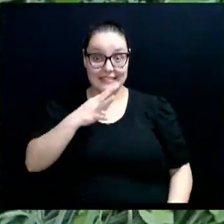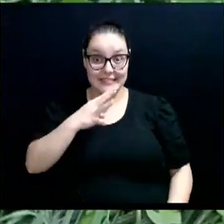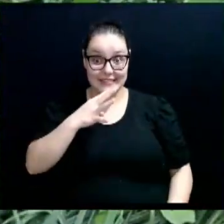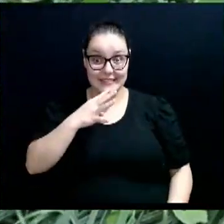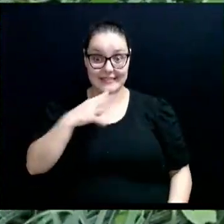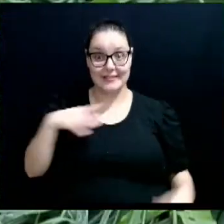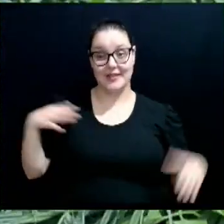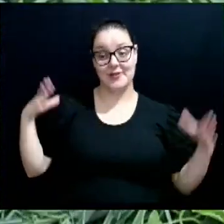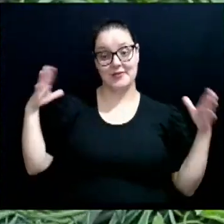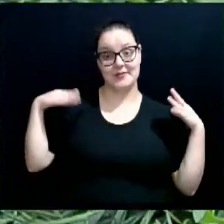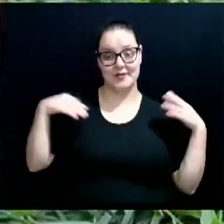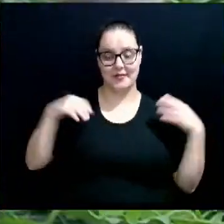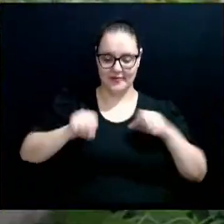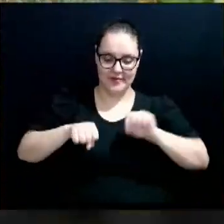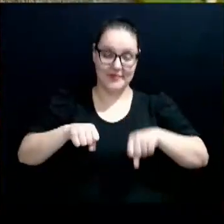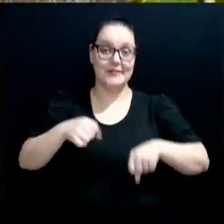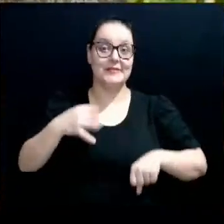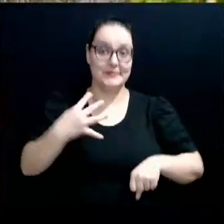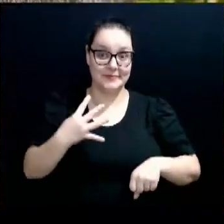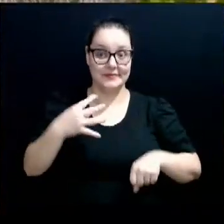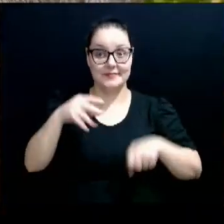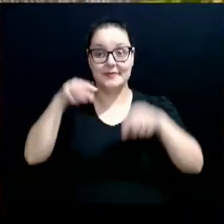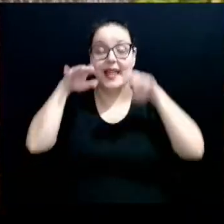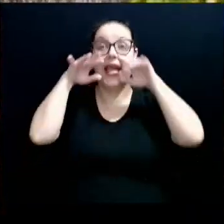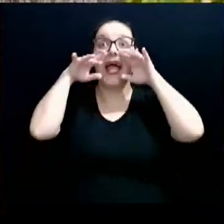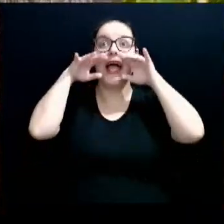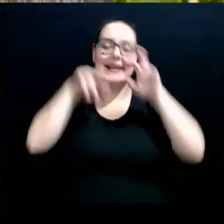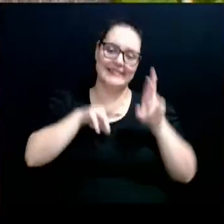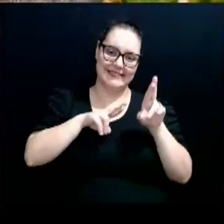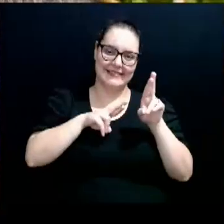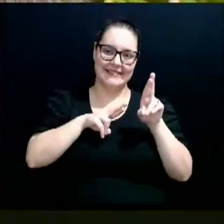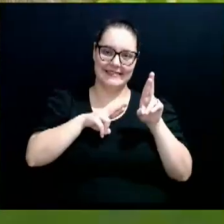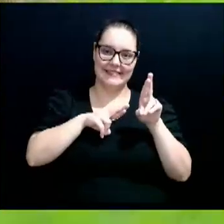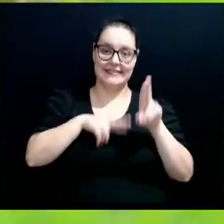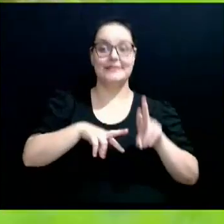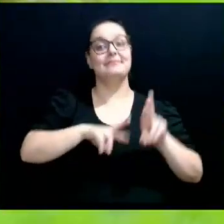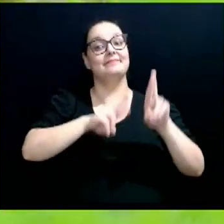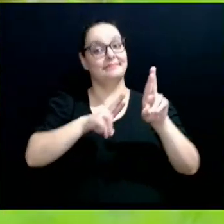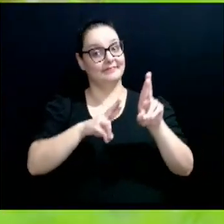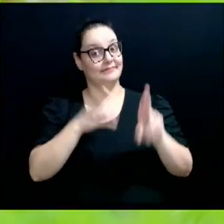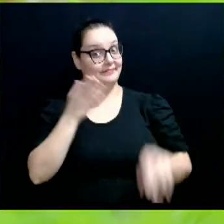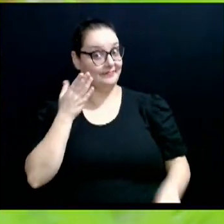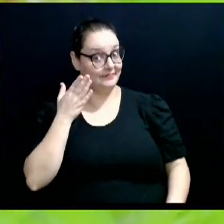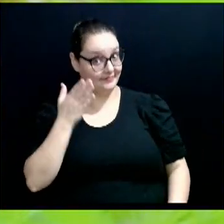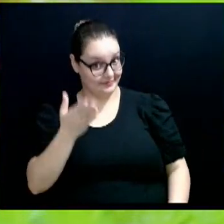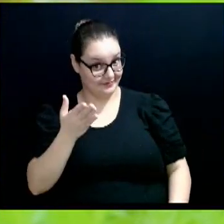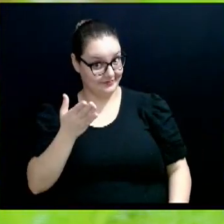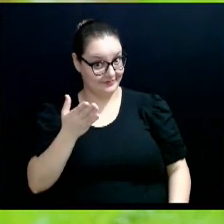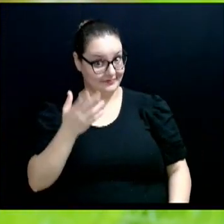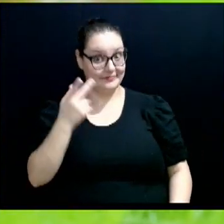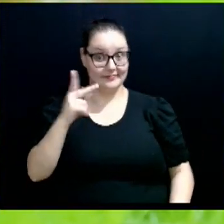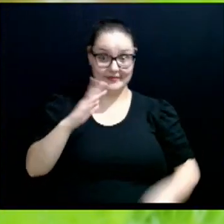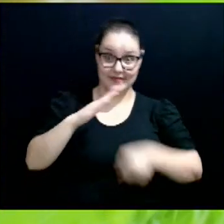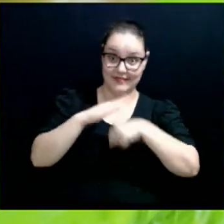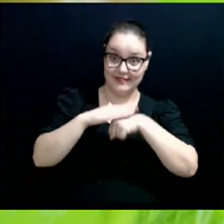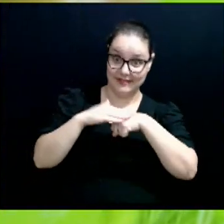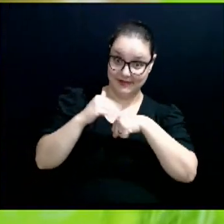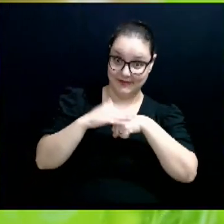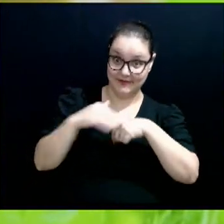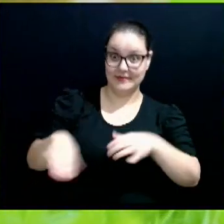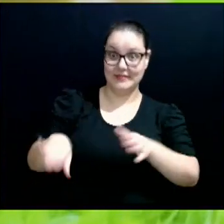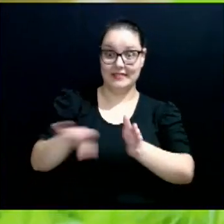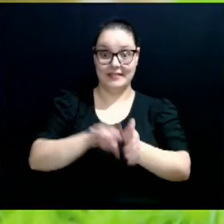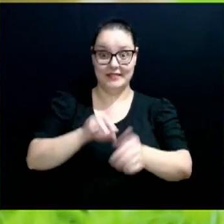patas, com olhares cheios de esperança, esperando apenas por você e pelo seu carinho. Chegou a hora do Adote